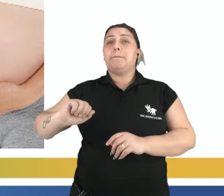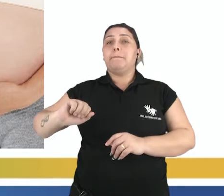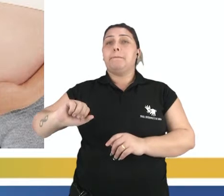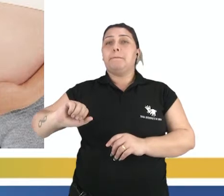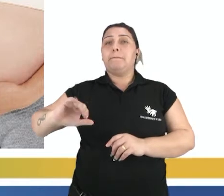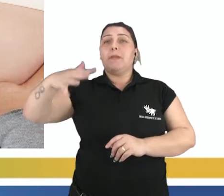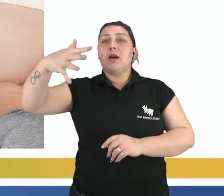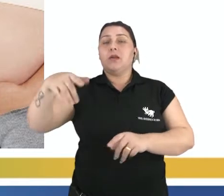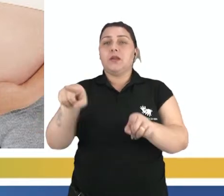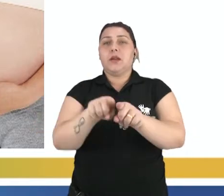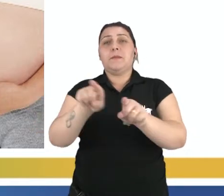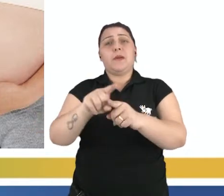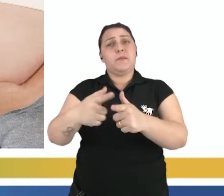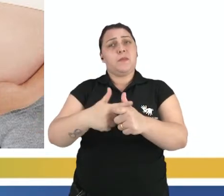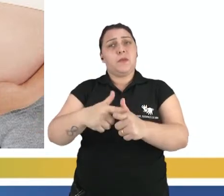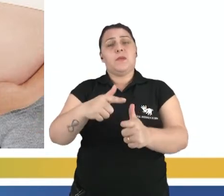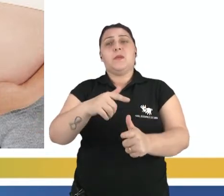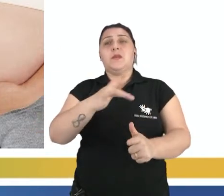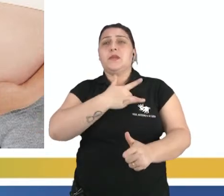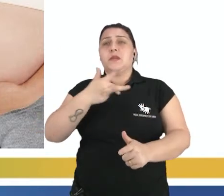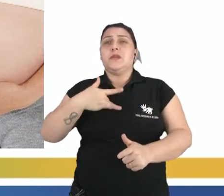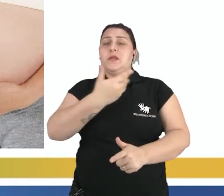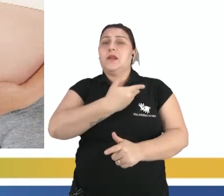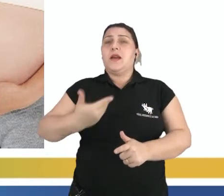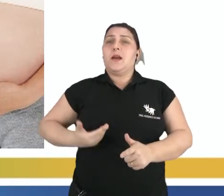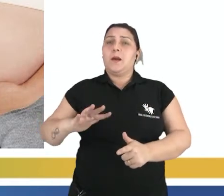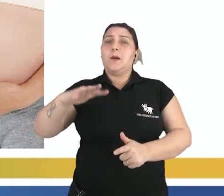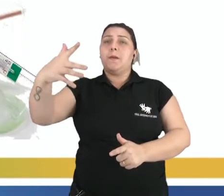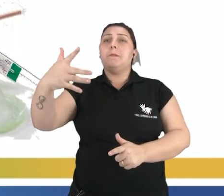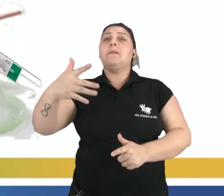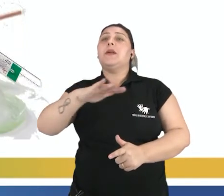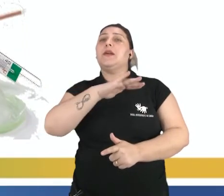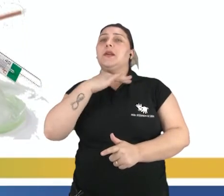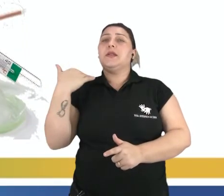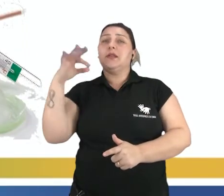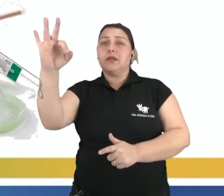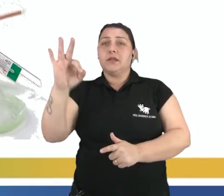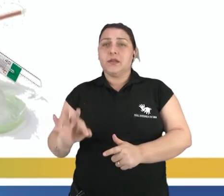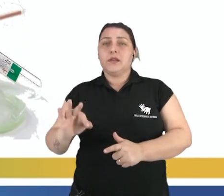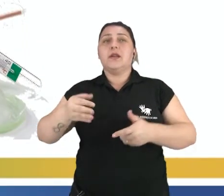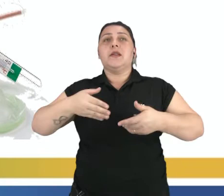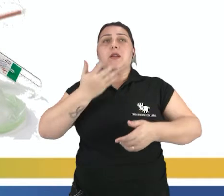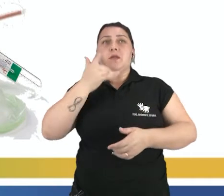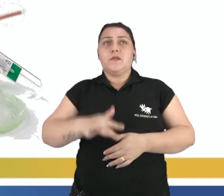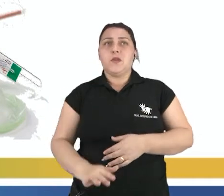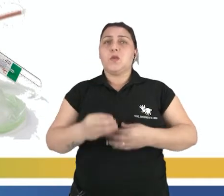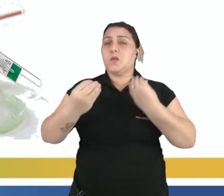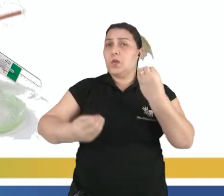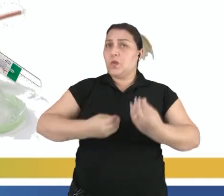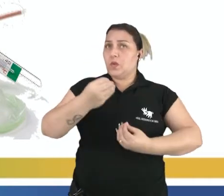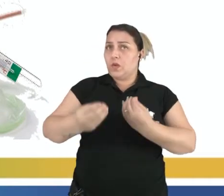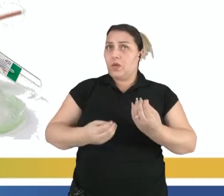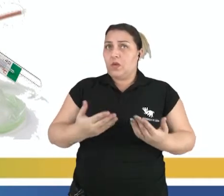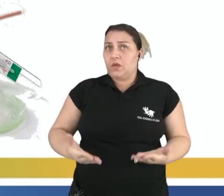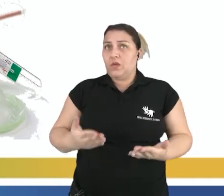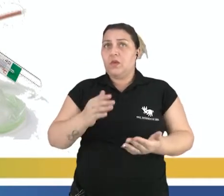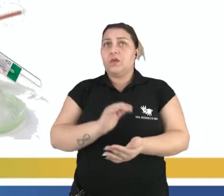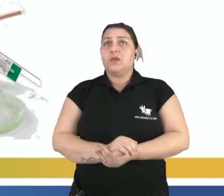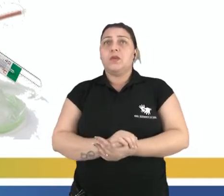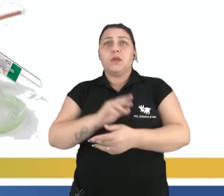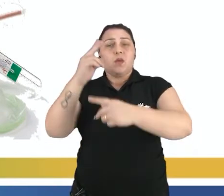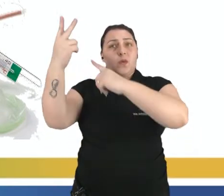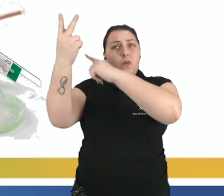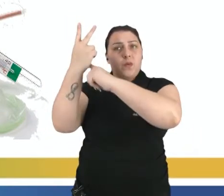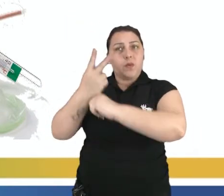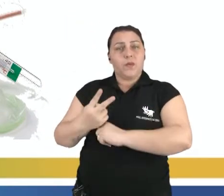um problema de saúde pública, pois aumenta as taxas de mortalidade infantil. Bom, então como que eu faço para me